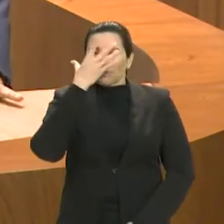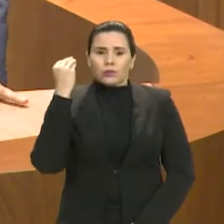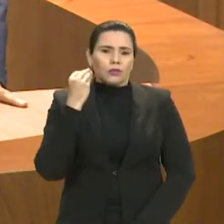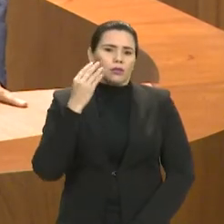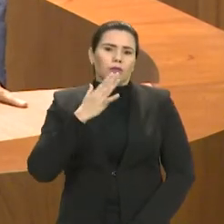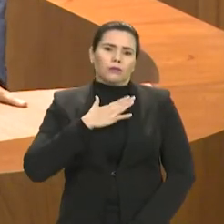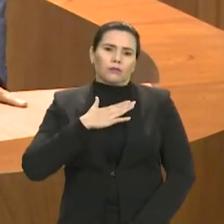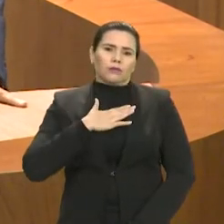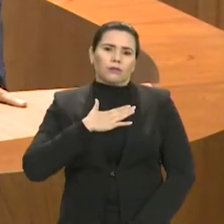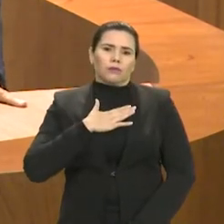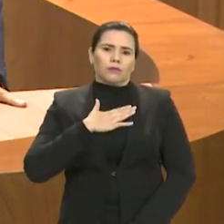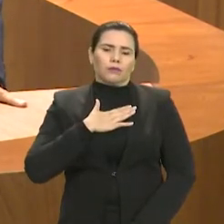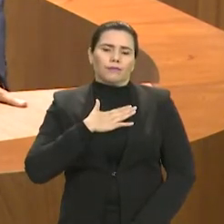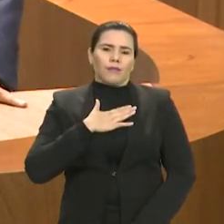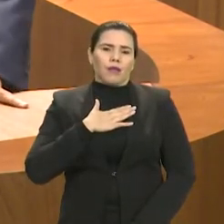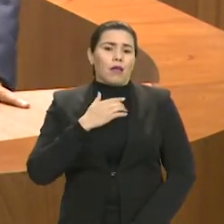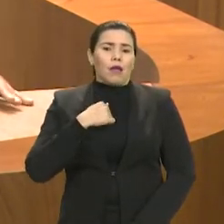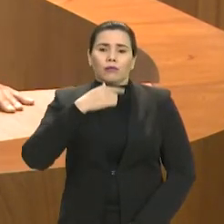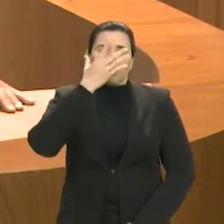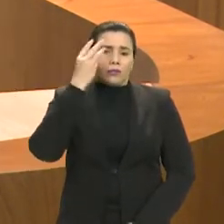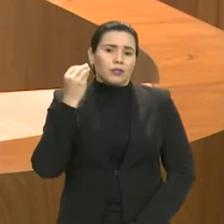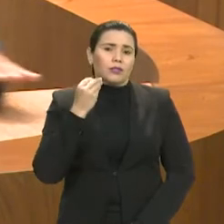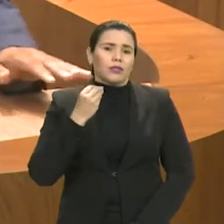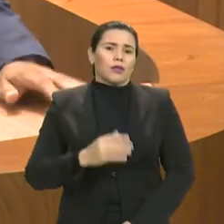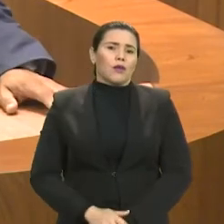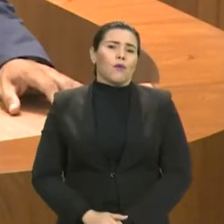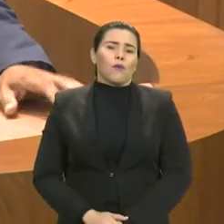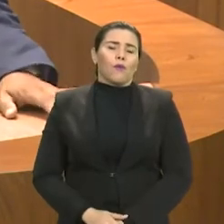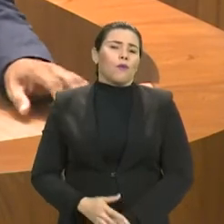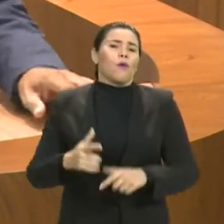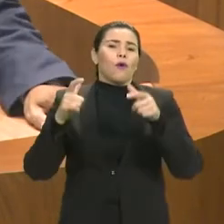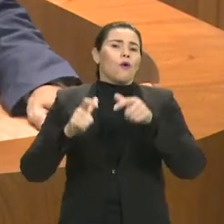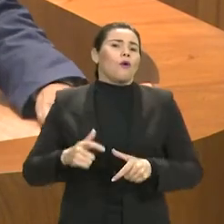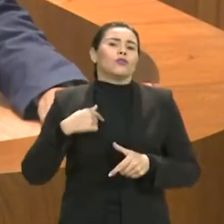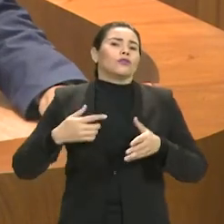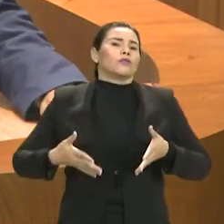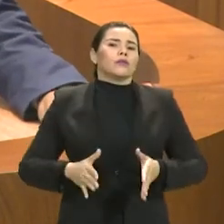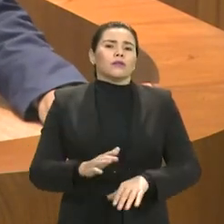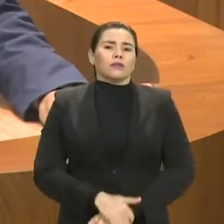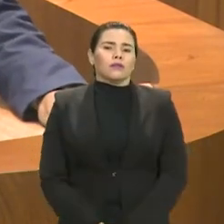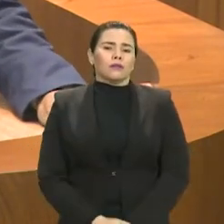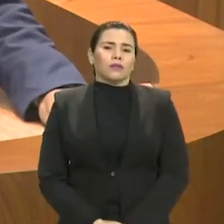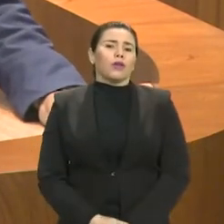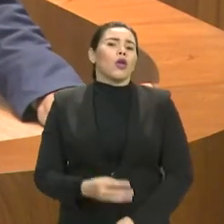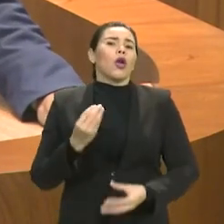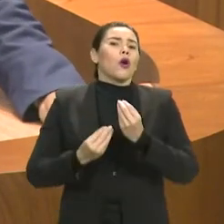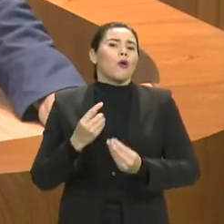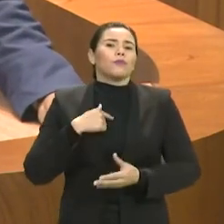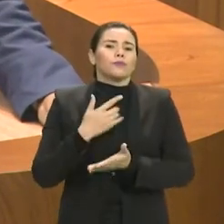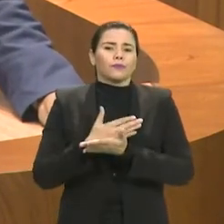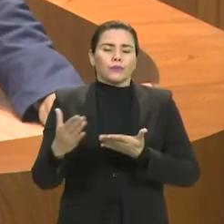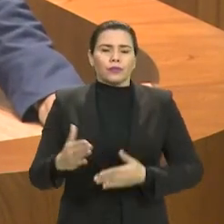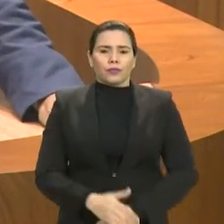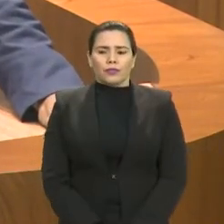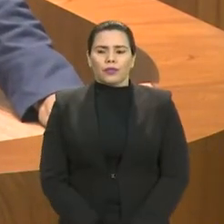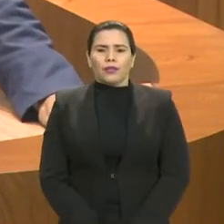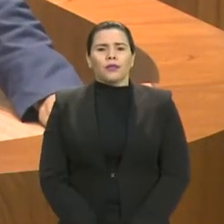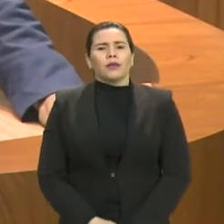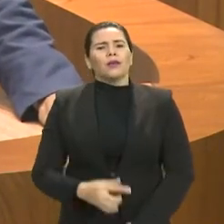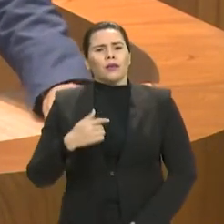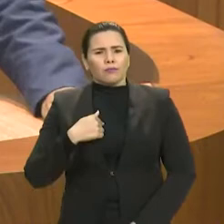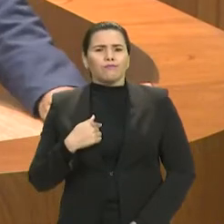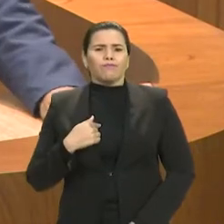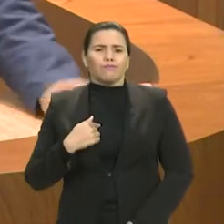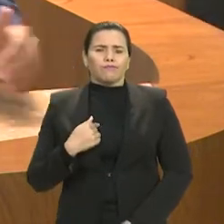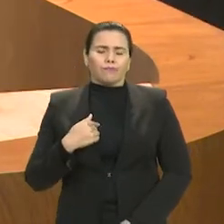lutado arduamente em defesa da população do Estado do Maranhão todos os dias. E é um trabalho árduo, um trabalho difícil, de oposição